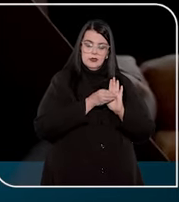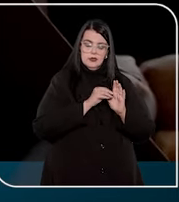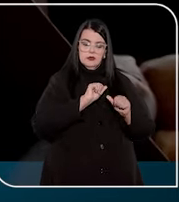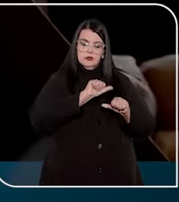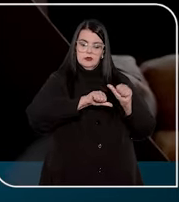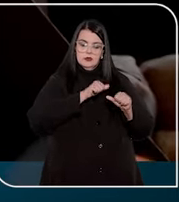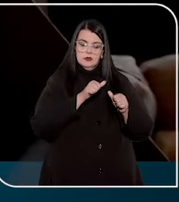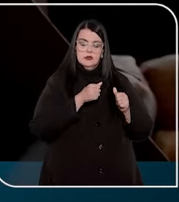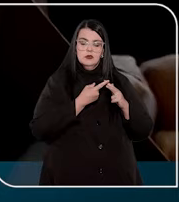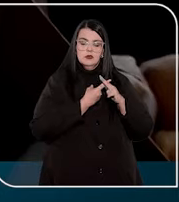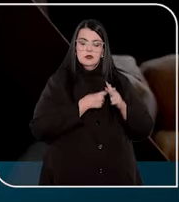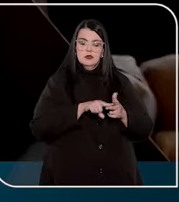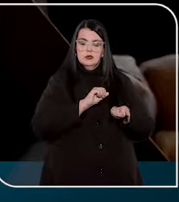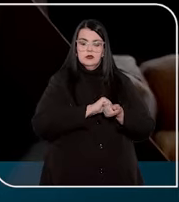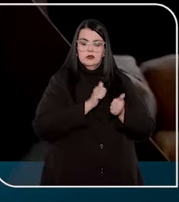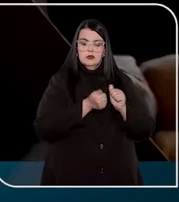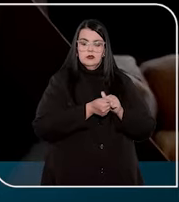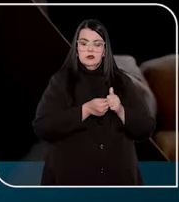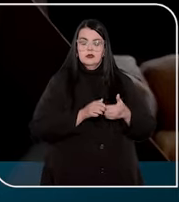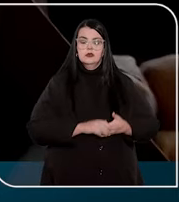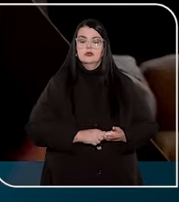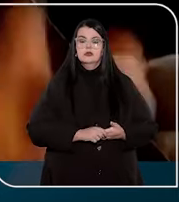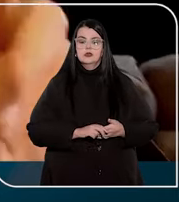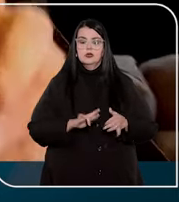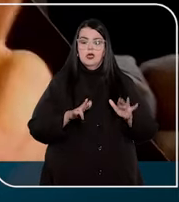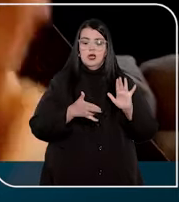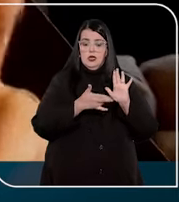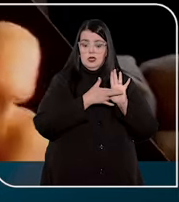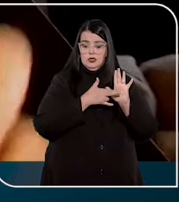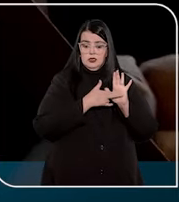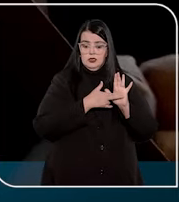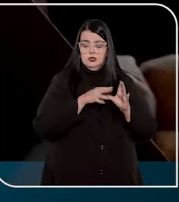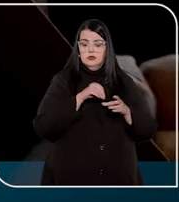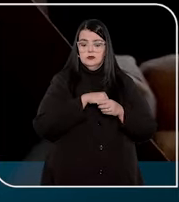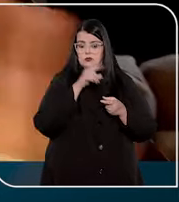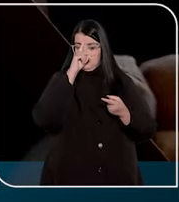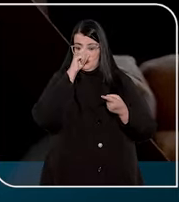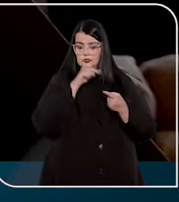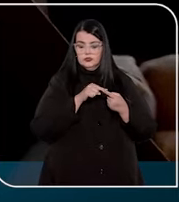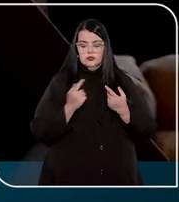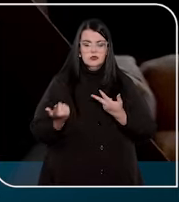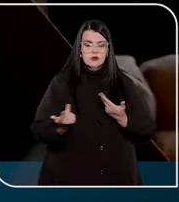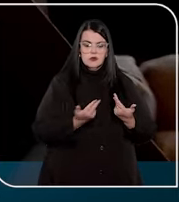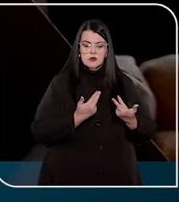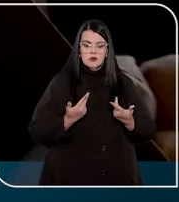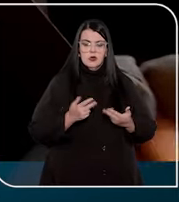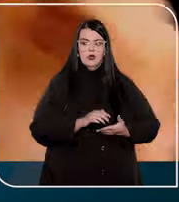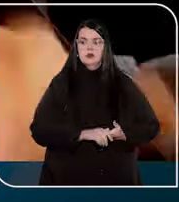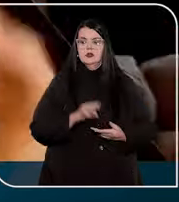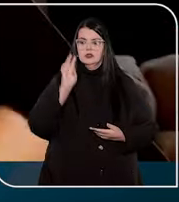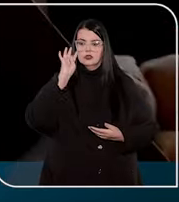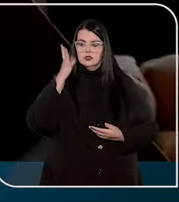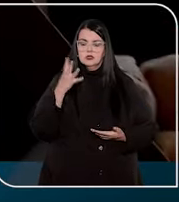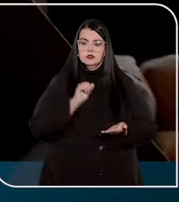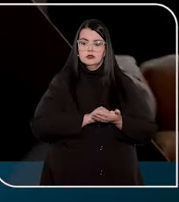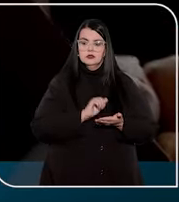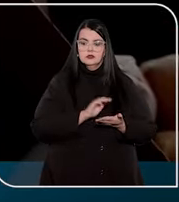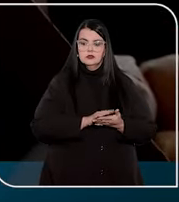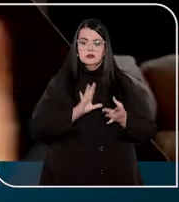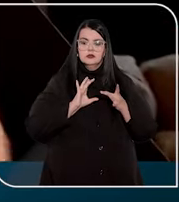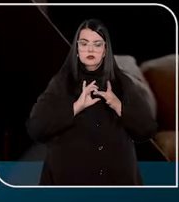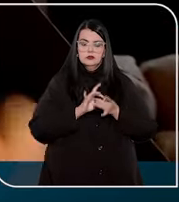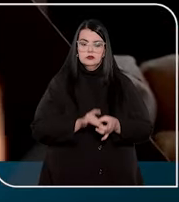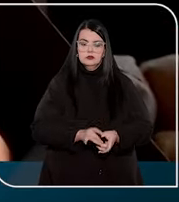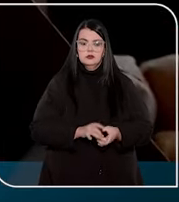Só que entre o agravo interno ou regimental, que tem o mesmo objetivo de questionar uma decisão que negou seguimento aqui nesse contexto, tá,